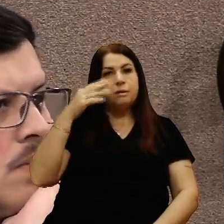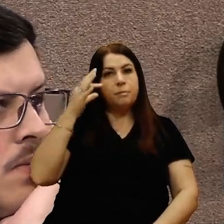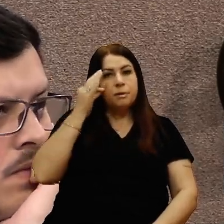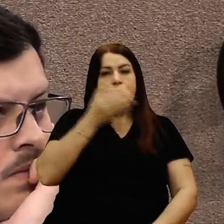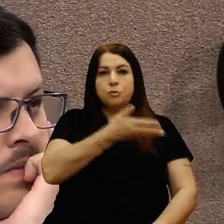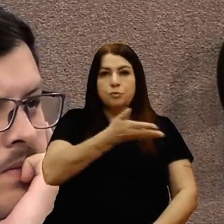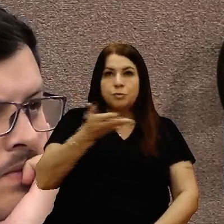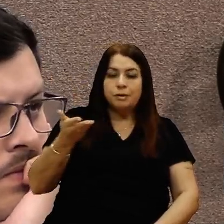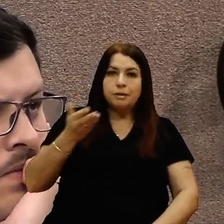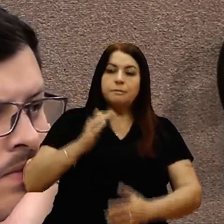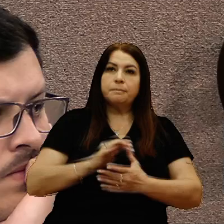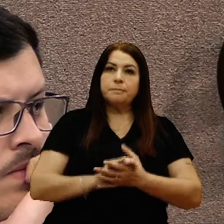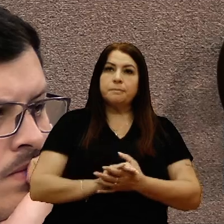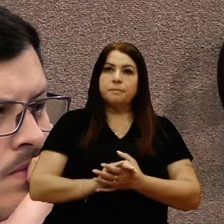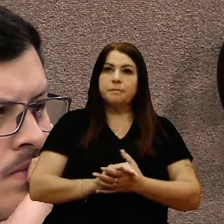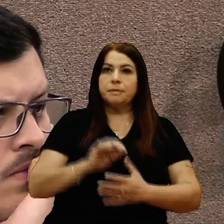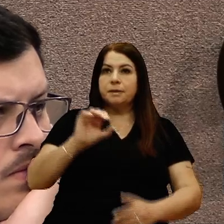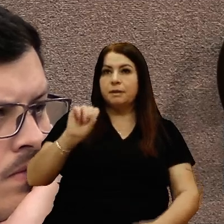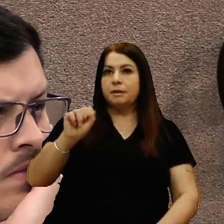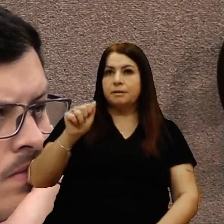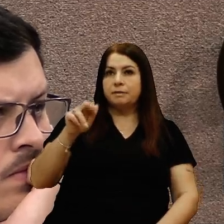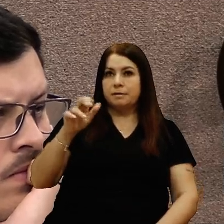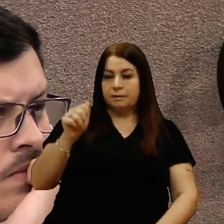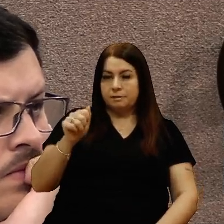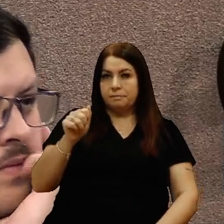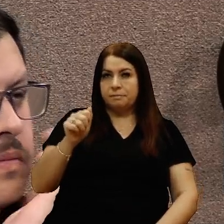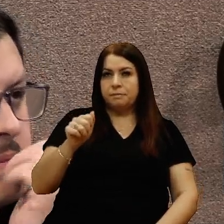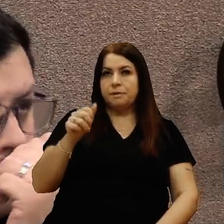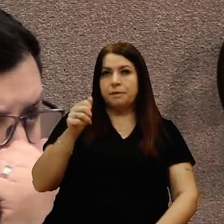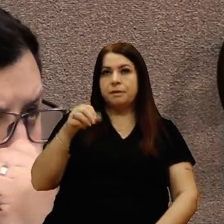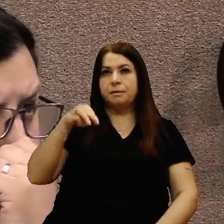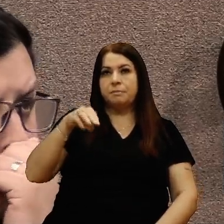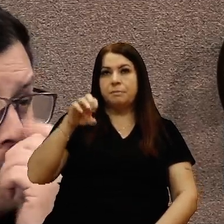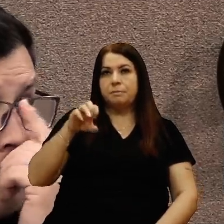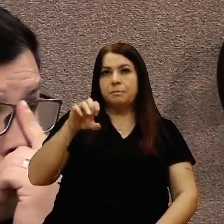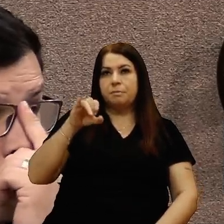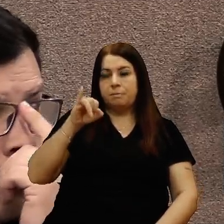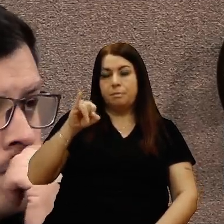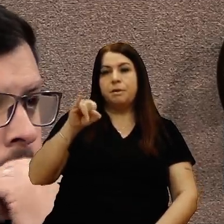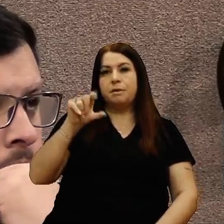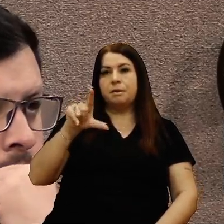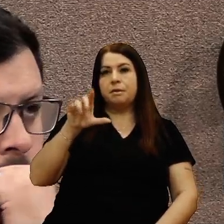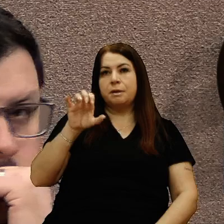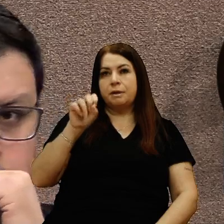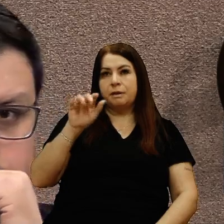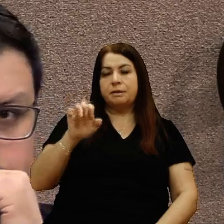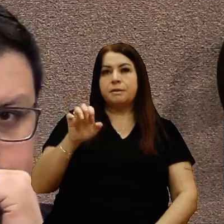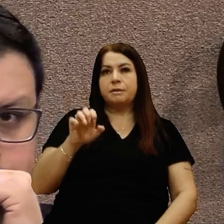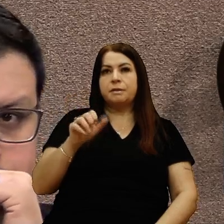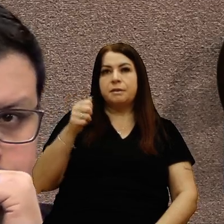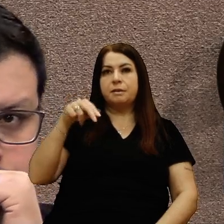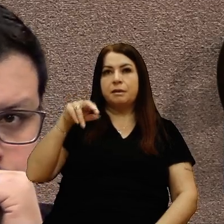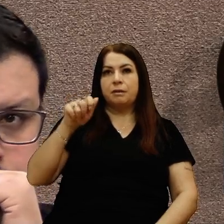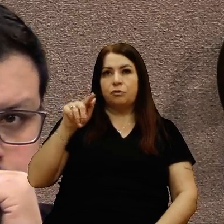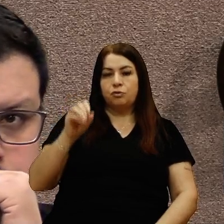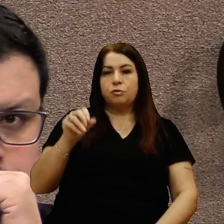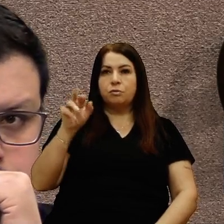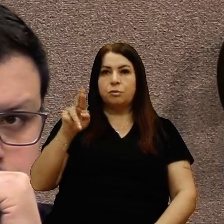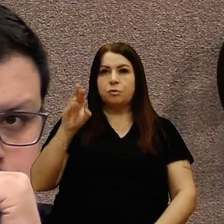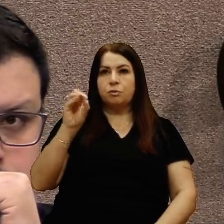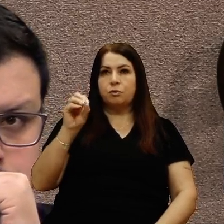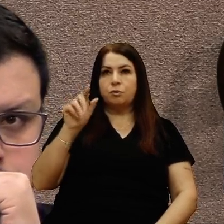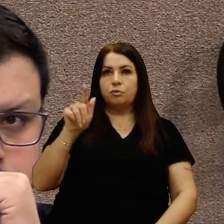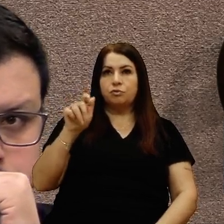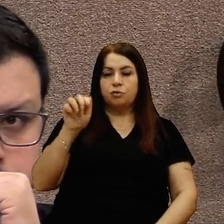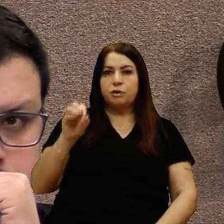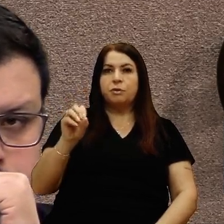aqui, a Sara Ribeiro, o Amileise Schumann, Ângelo, meu amigo, Rogério e a Esmirna